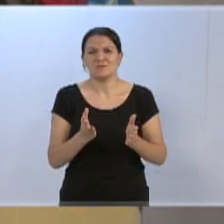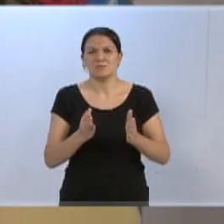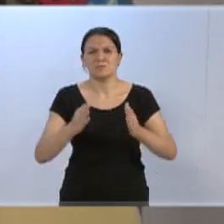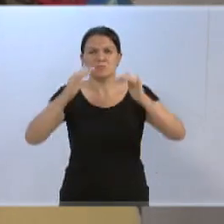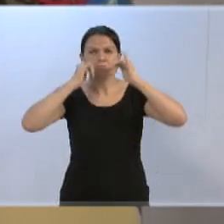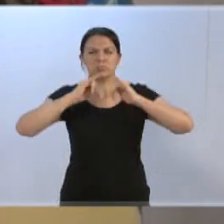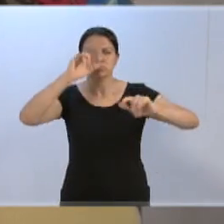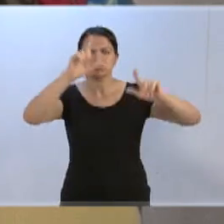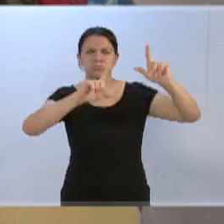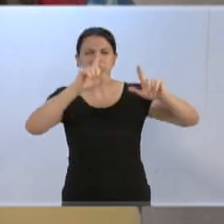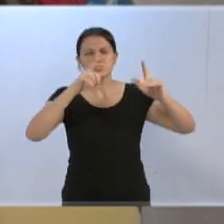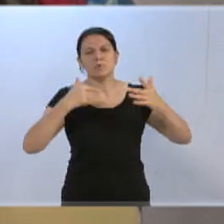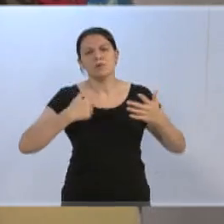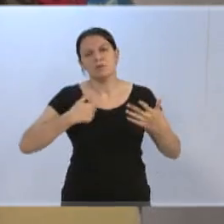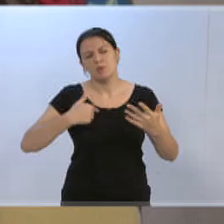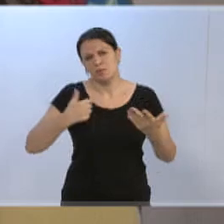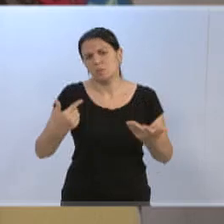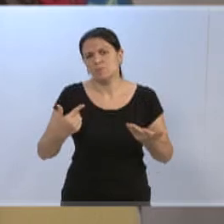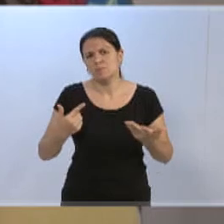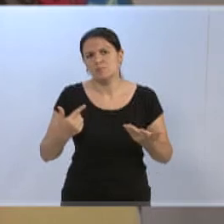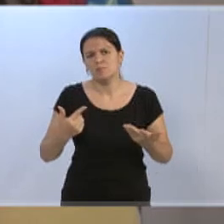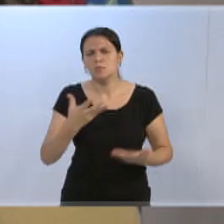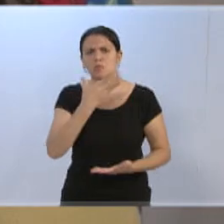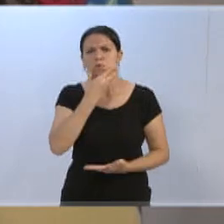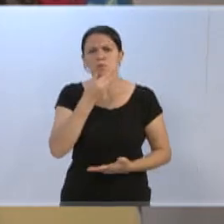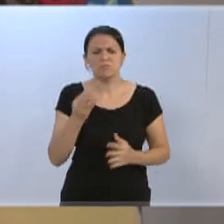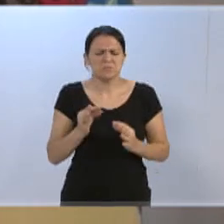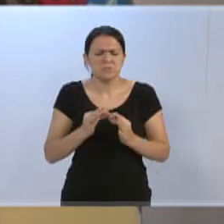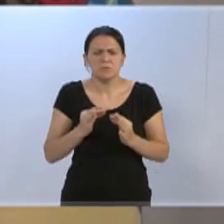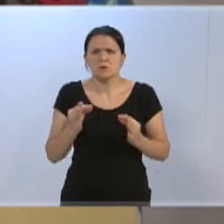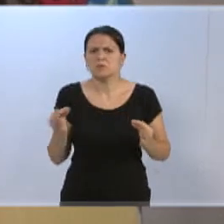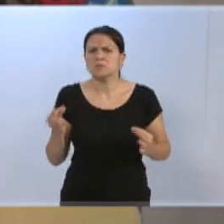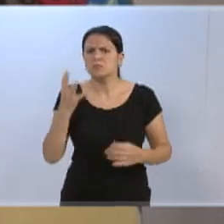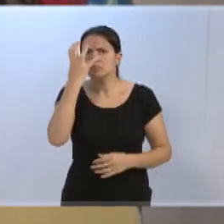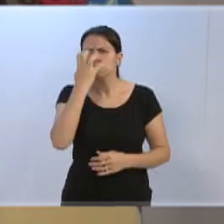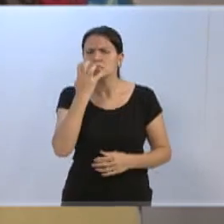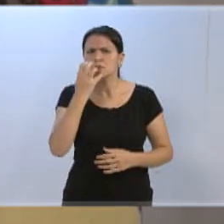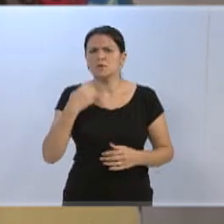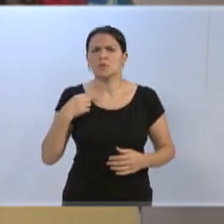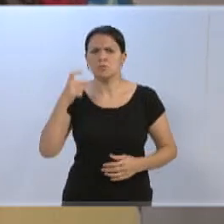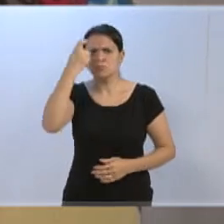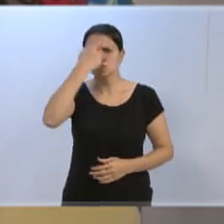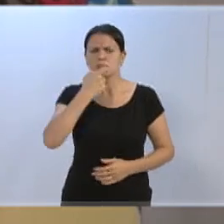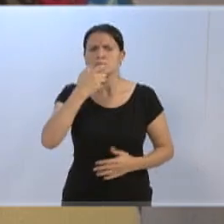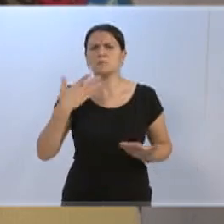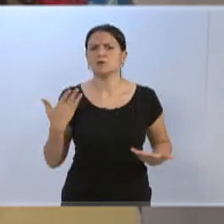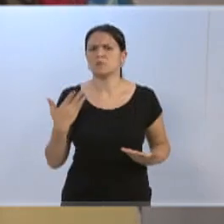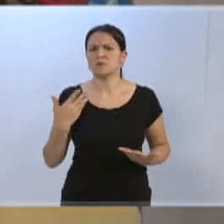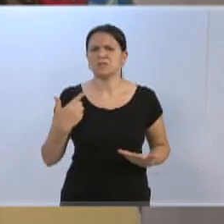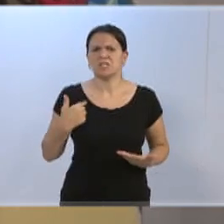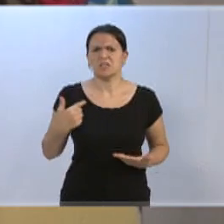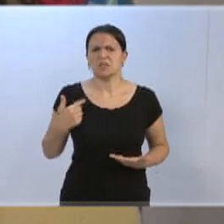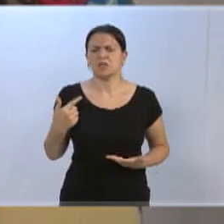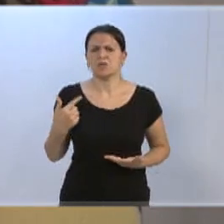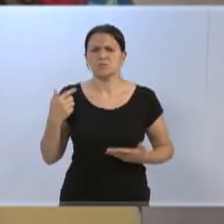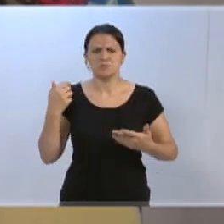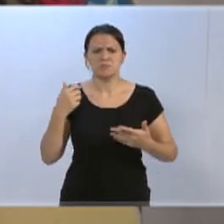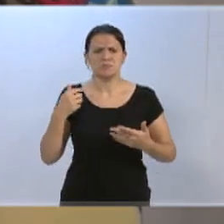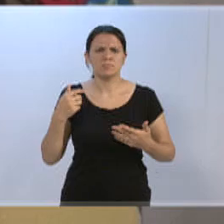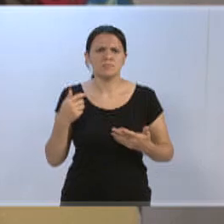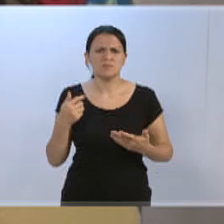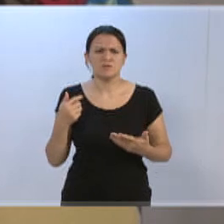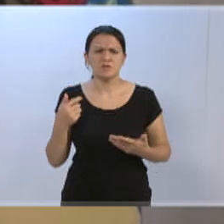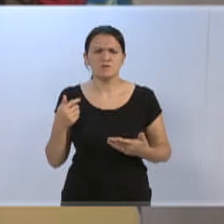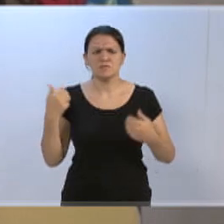mídia, eu, como homem simples e sério que sou, e tenho caráter, e não devo nada para ninguém, eu devo